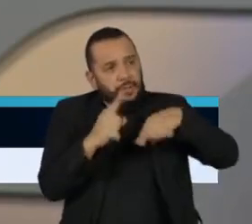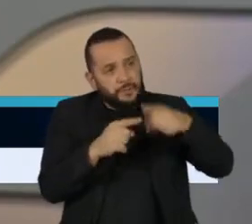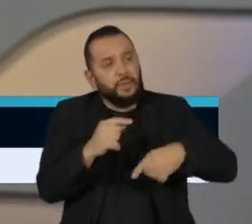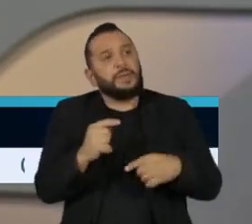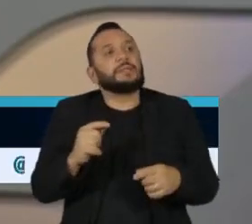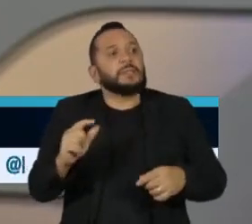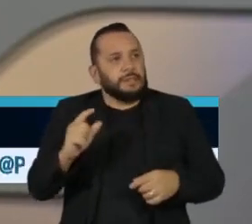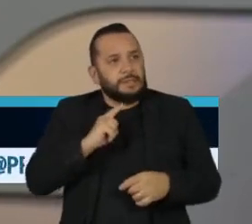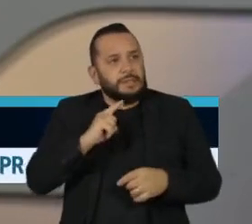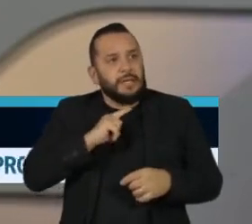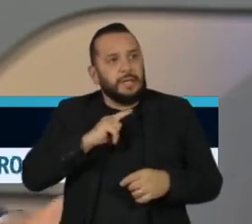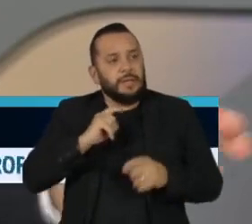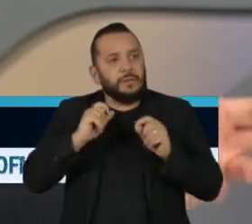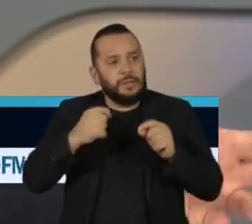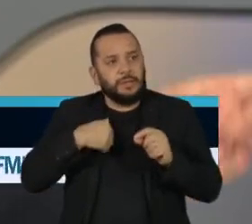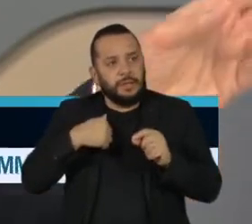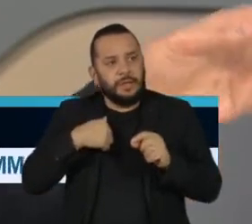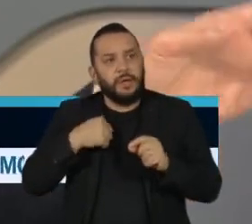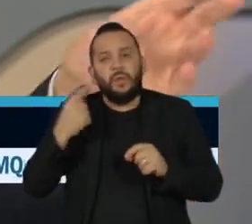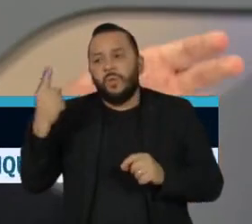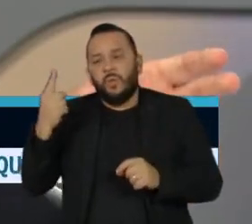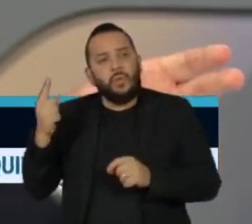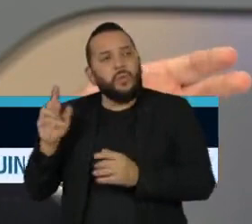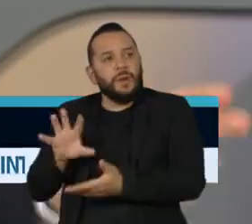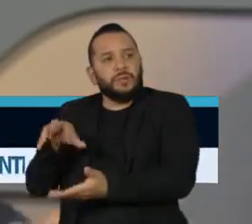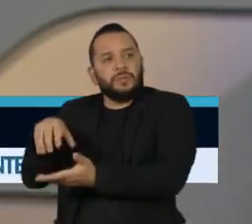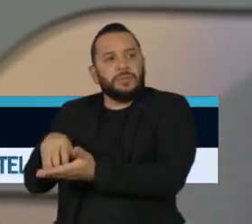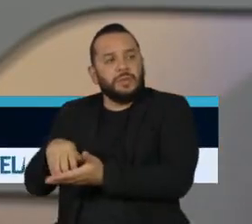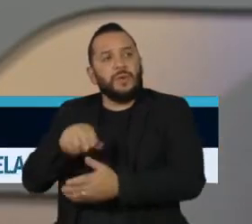certificado digital por uma entidade que é a ICP